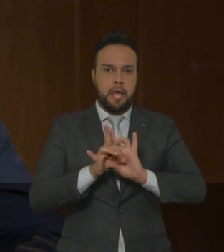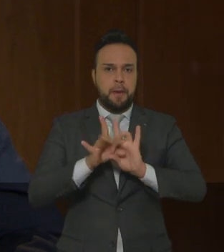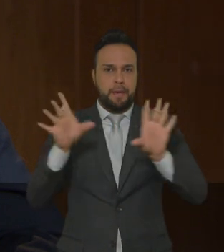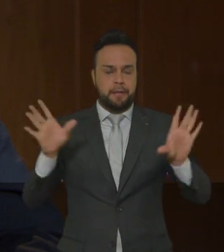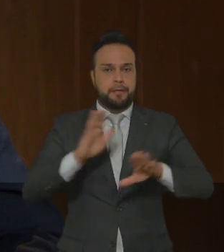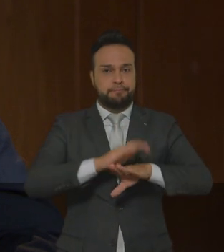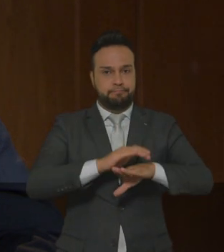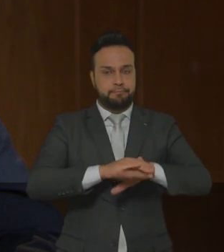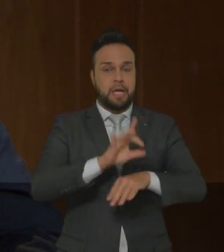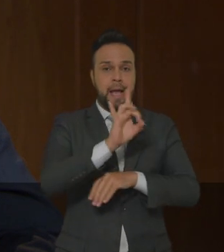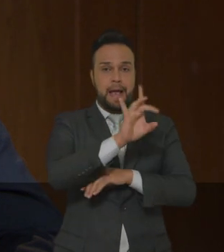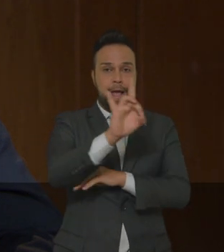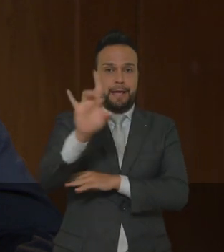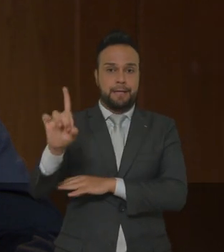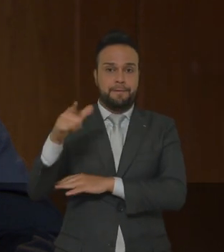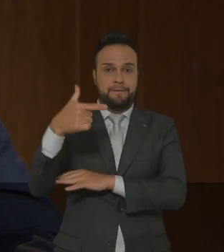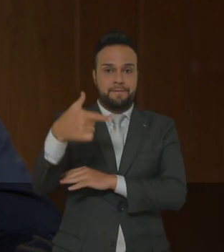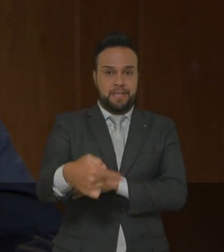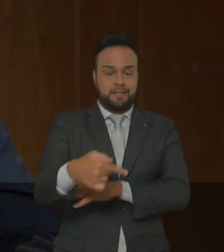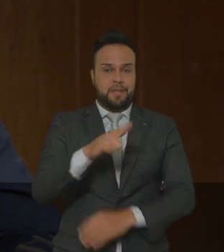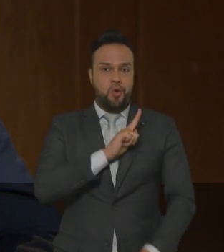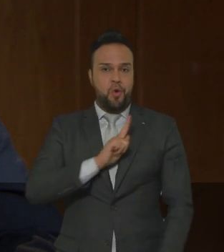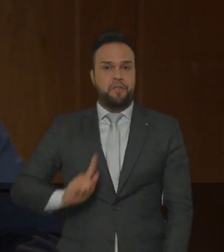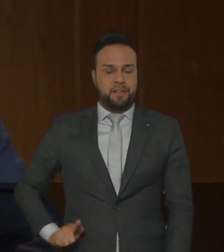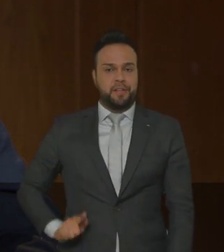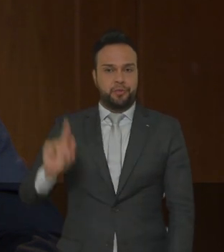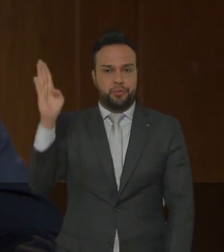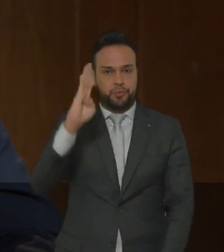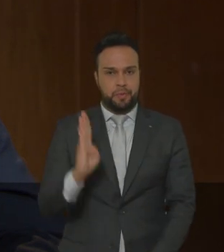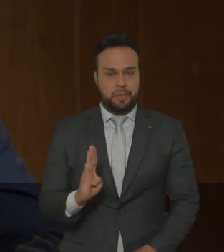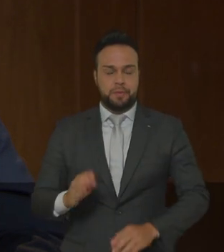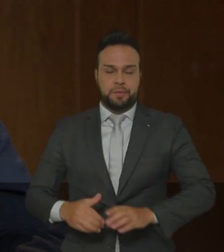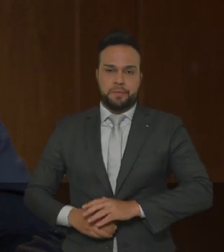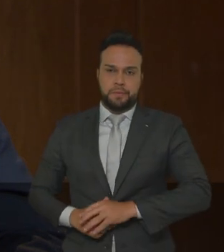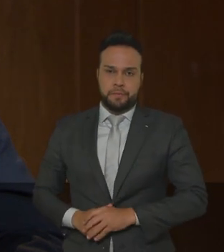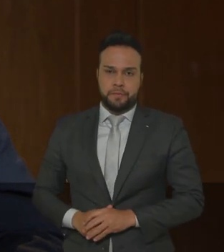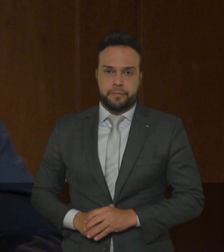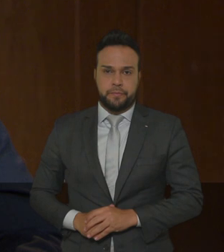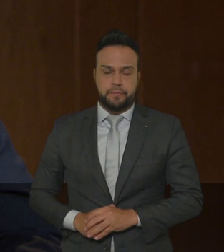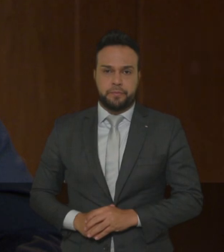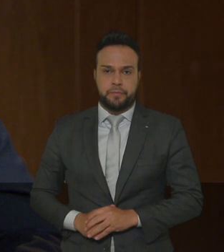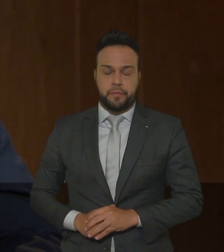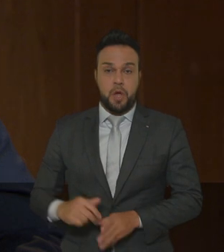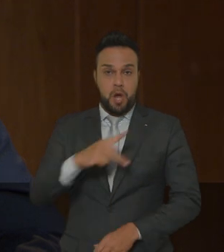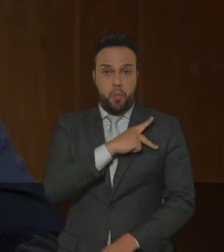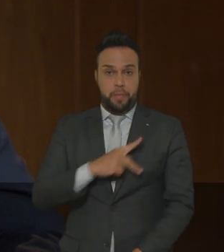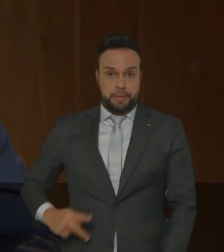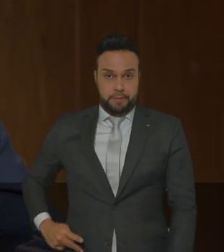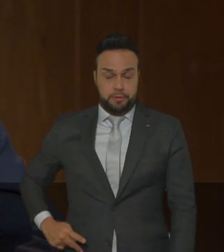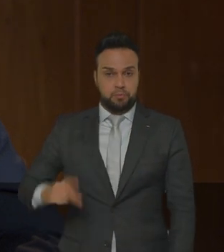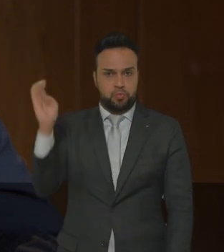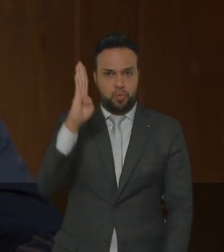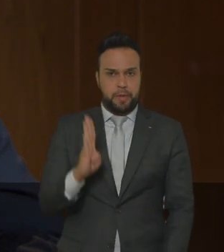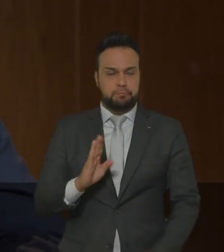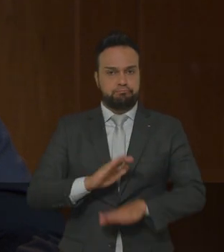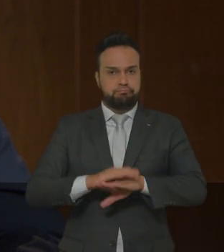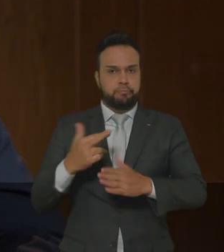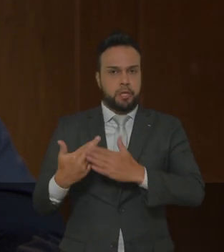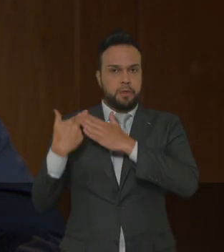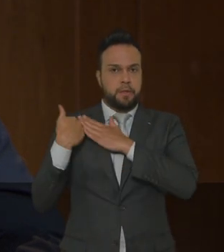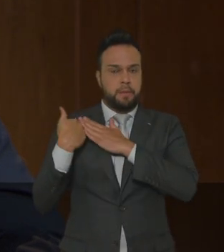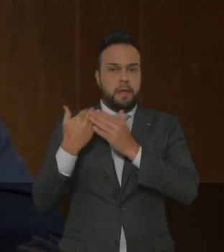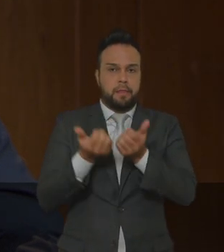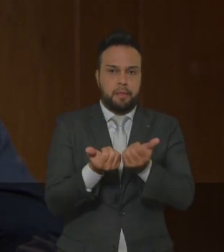liberdade foram delegadas a cada um dos 27 governadores das unidades da Federação ao presidente